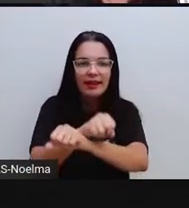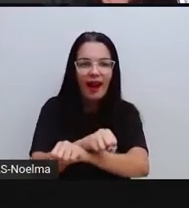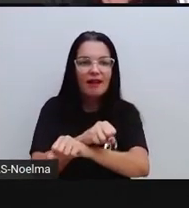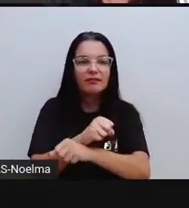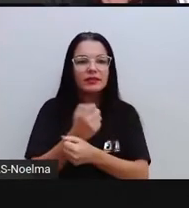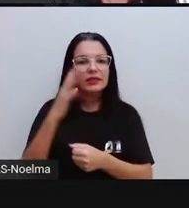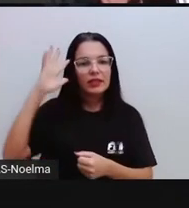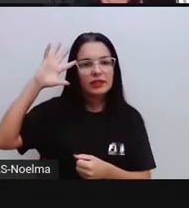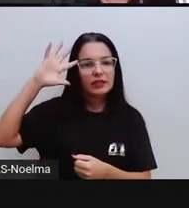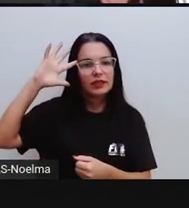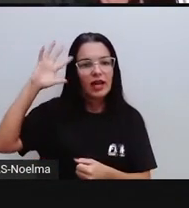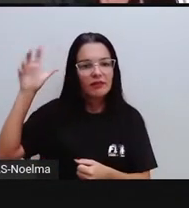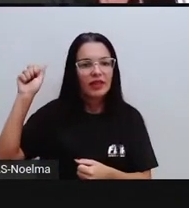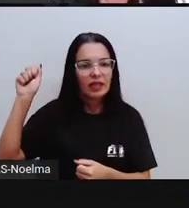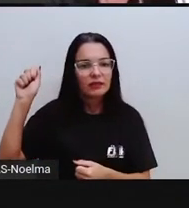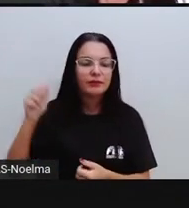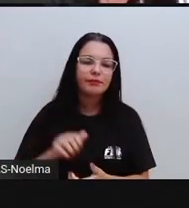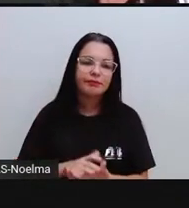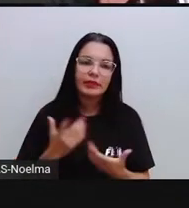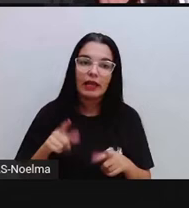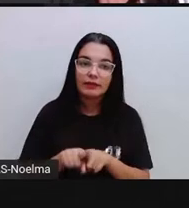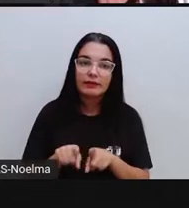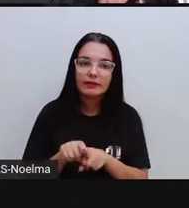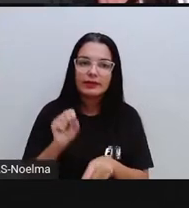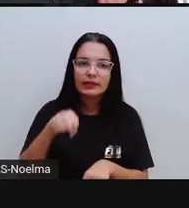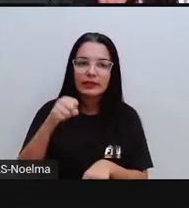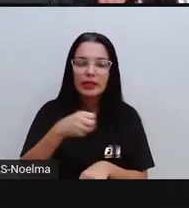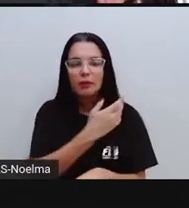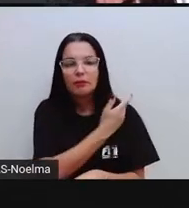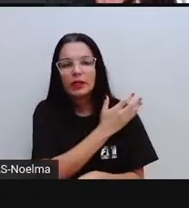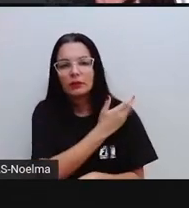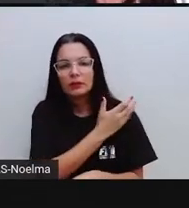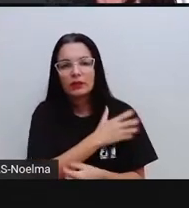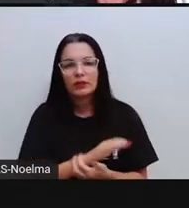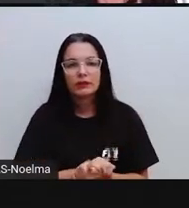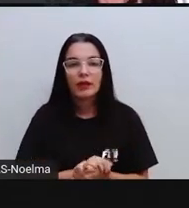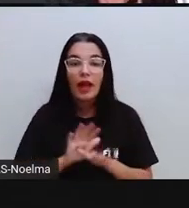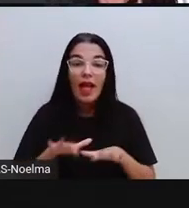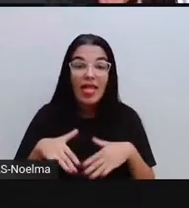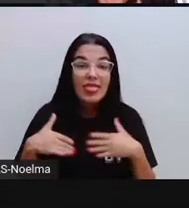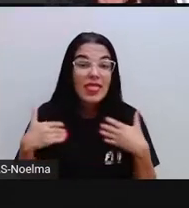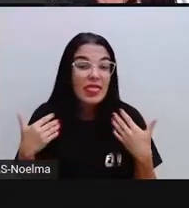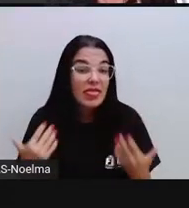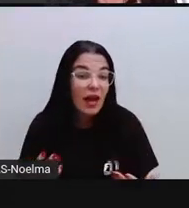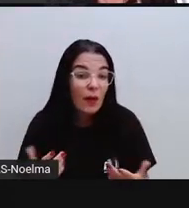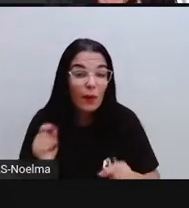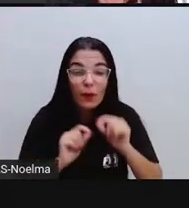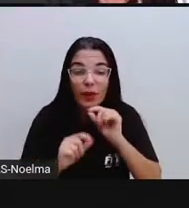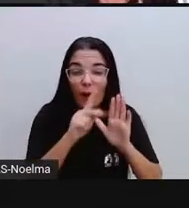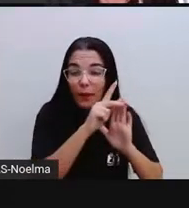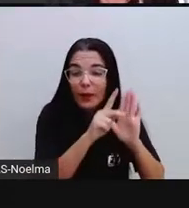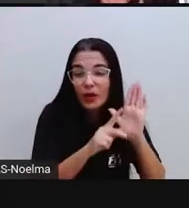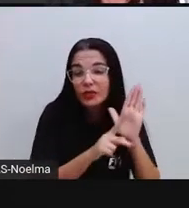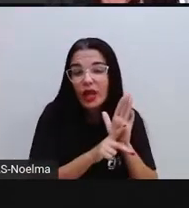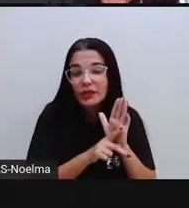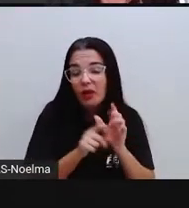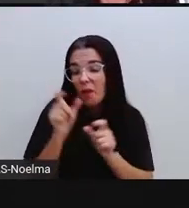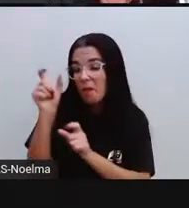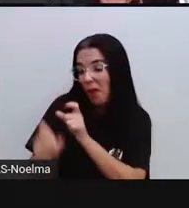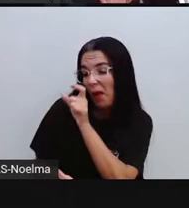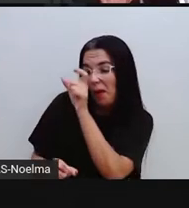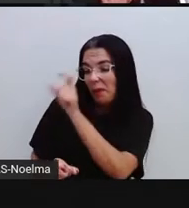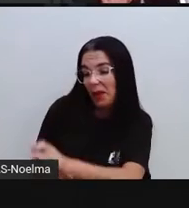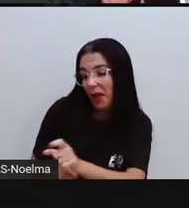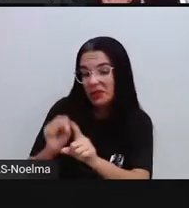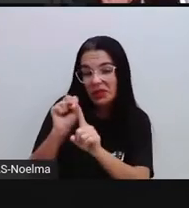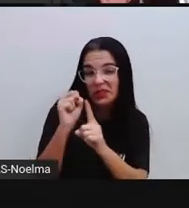muito racista. Assim sendo, esse projeto ambicionava fazer o Brasil um modelo de